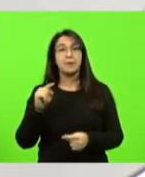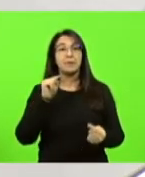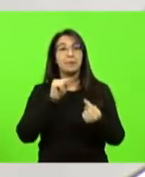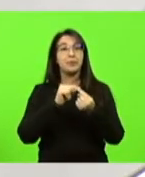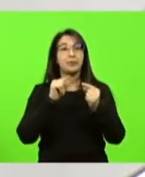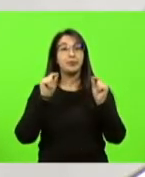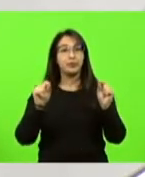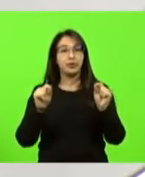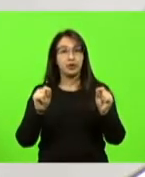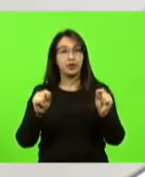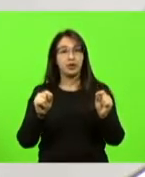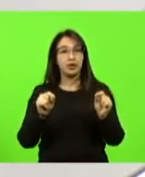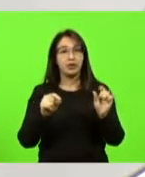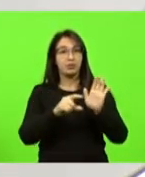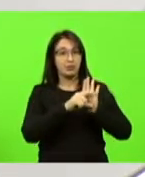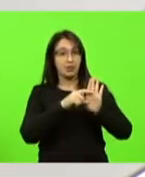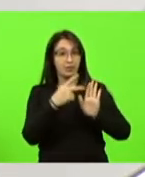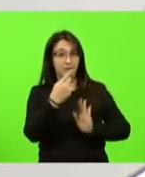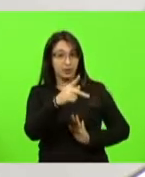seguinte, palavras da nota.